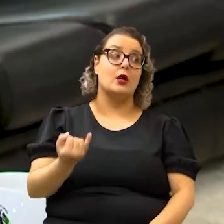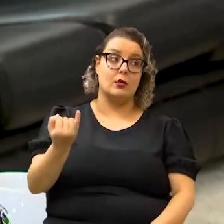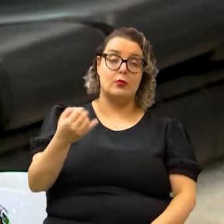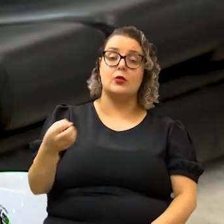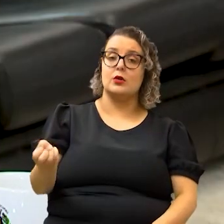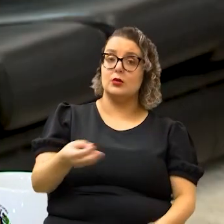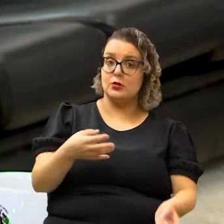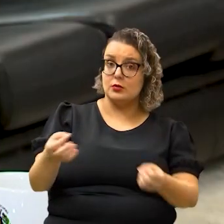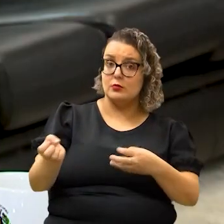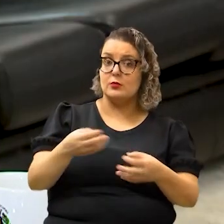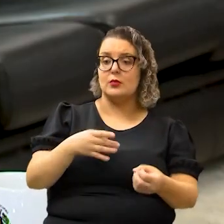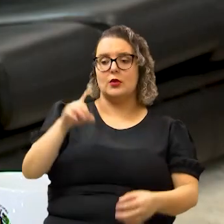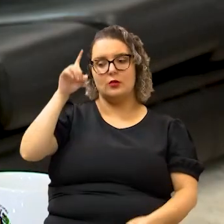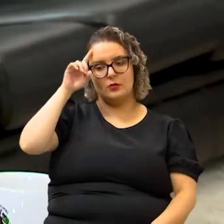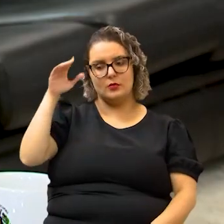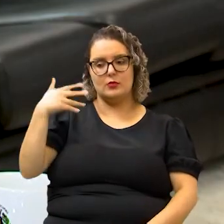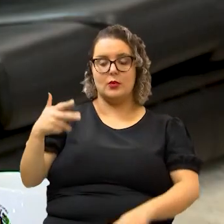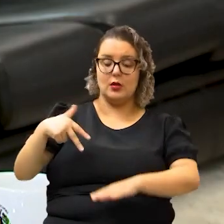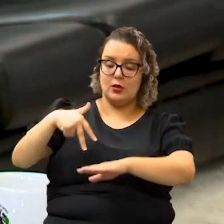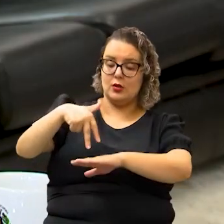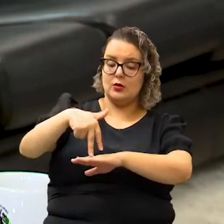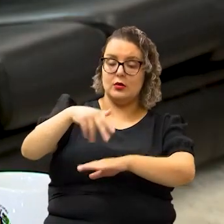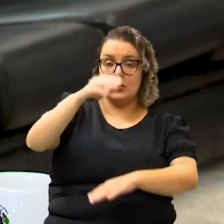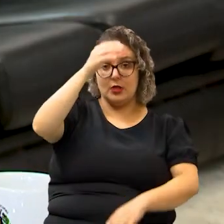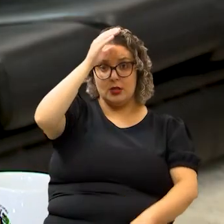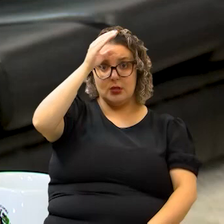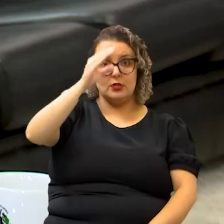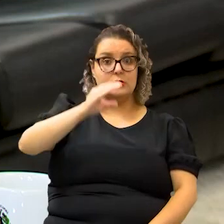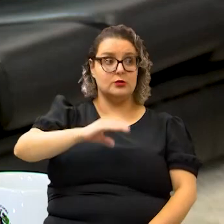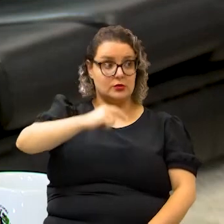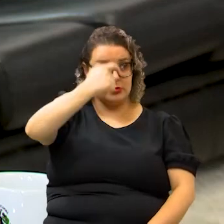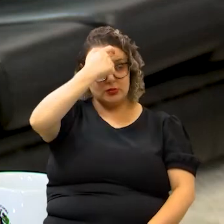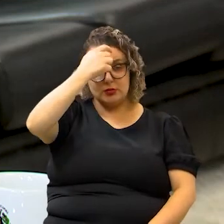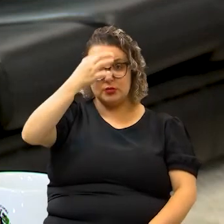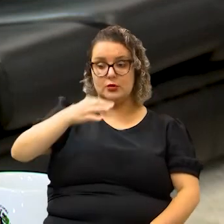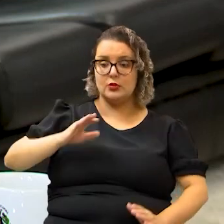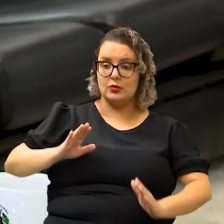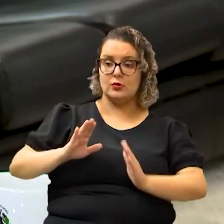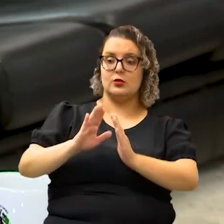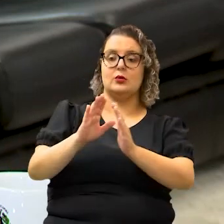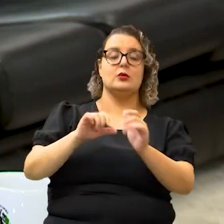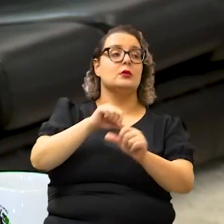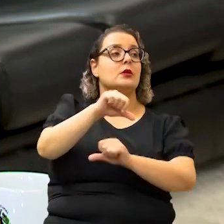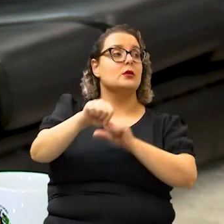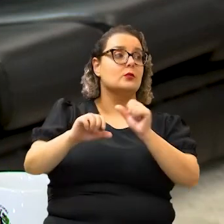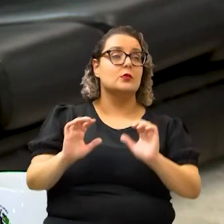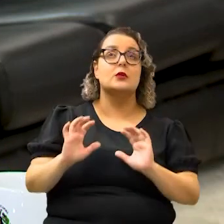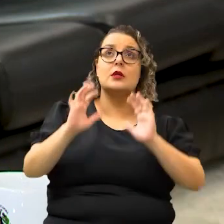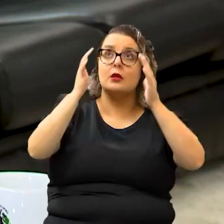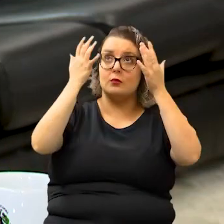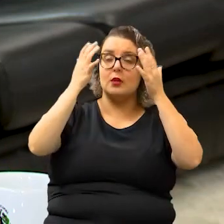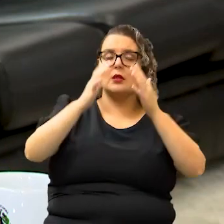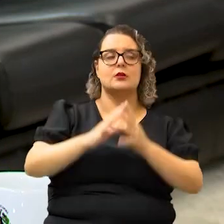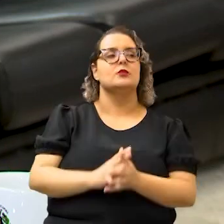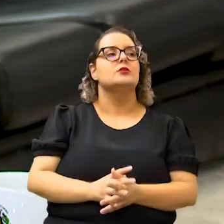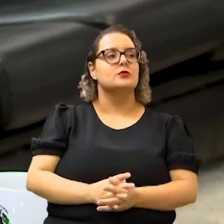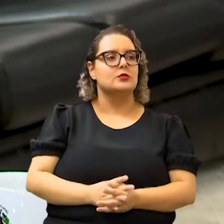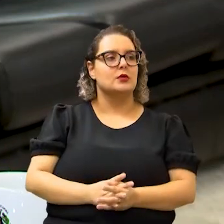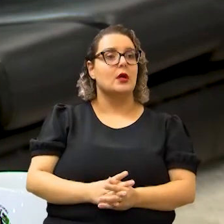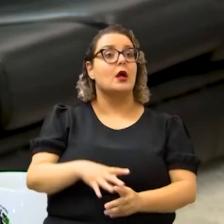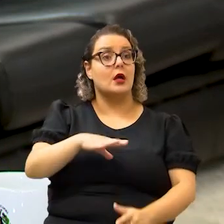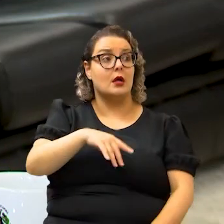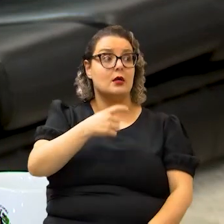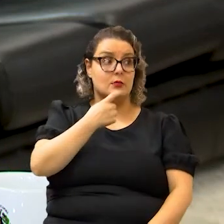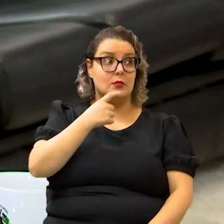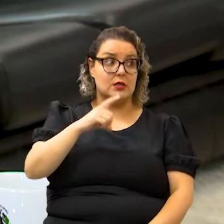ela teve um tema que é muito atual, muito presente, que é o protagonismo e a cidadania no enfrentamento das mudanças